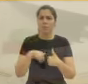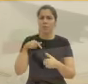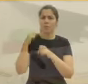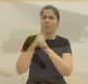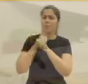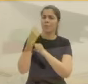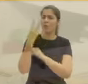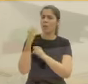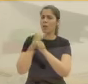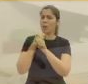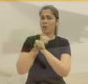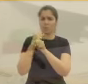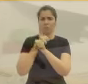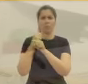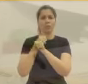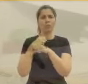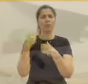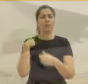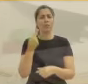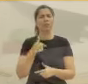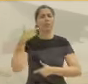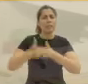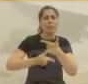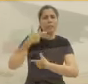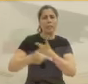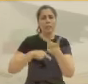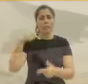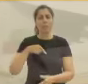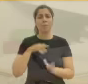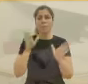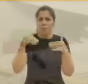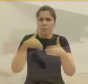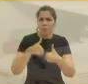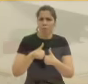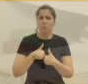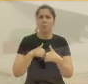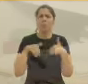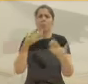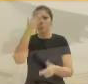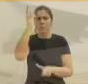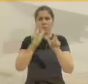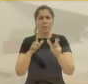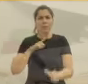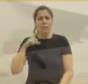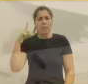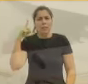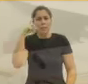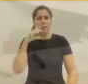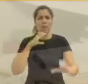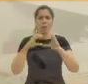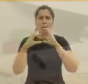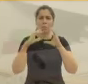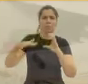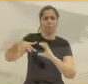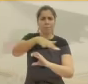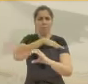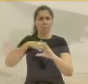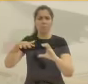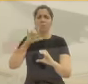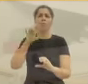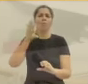autismo nesses 40 anos que a gente vem trabalhando aqui. O autismo seria quando a pessoa tem dificuldade